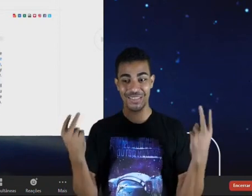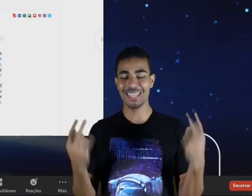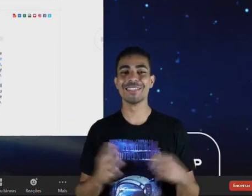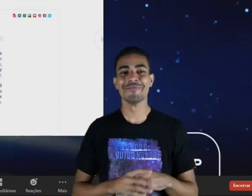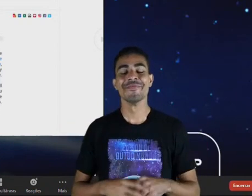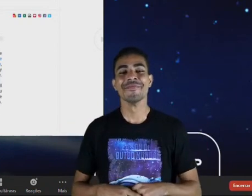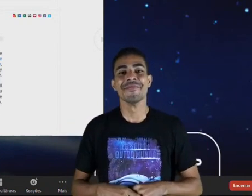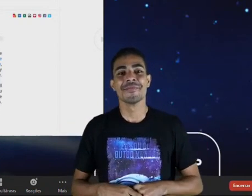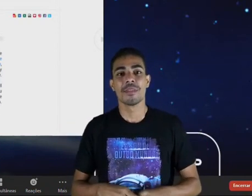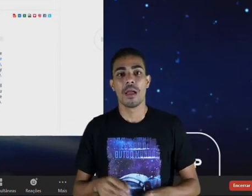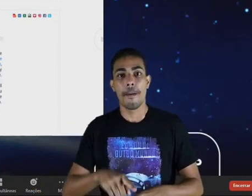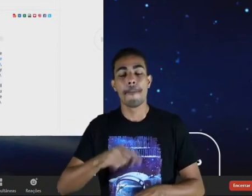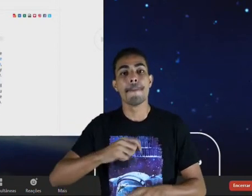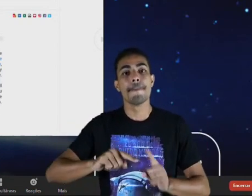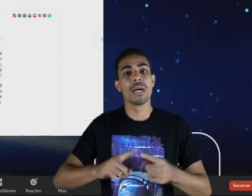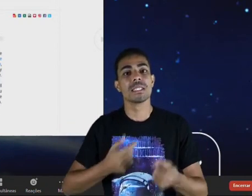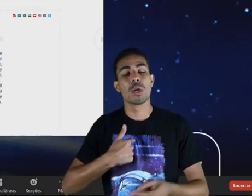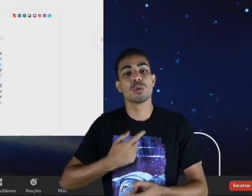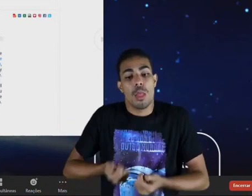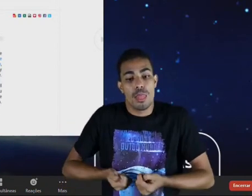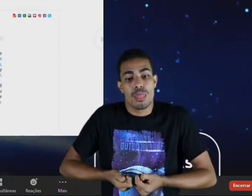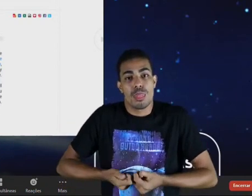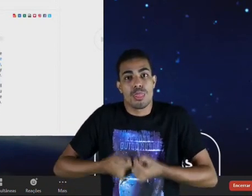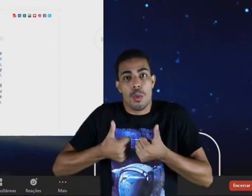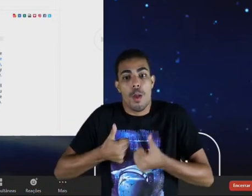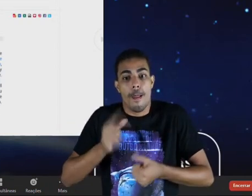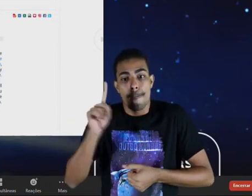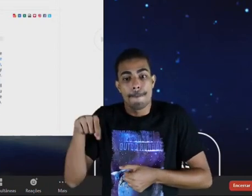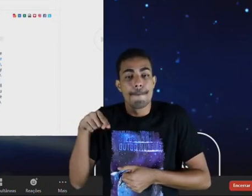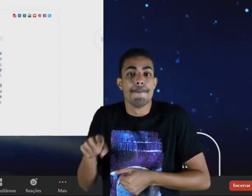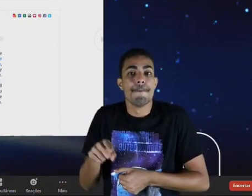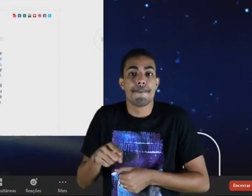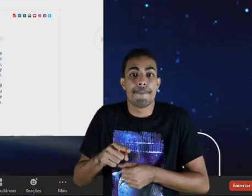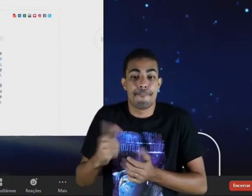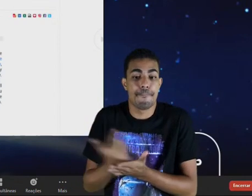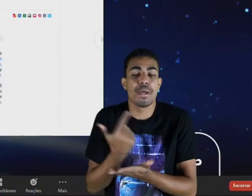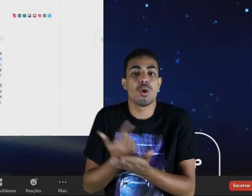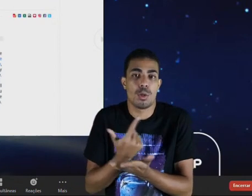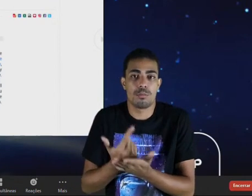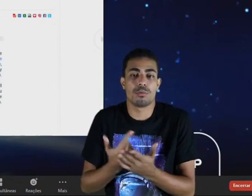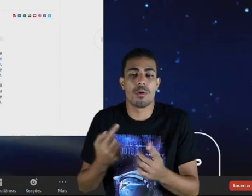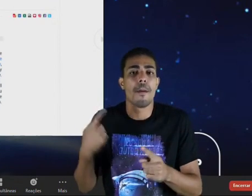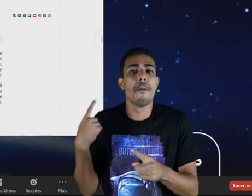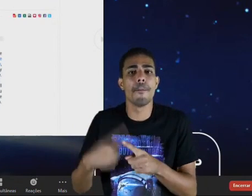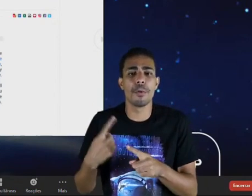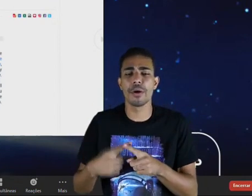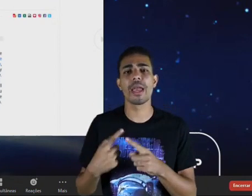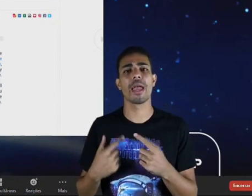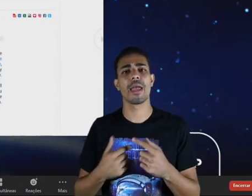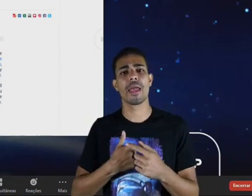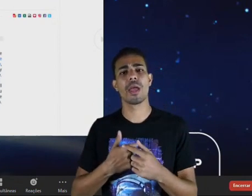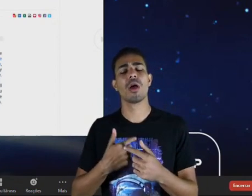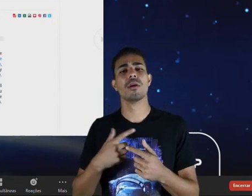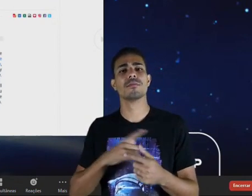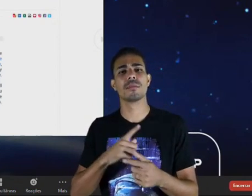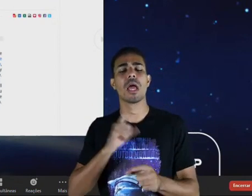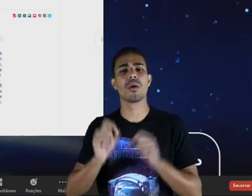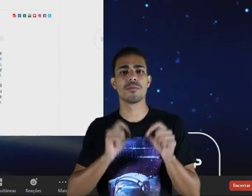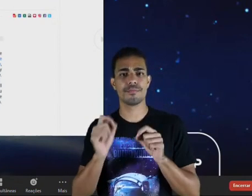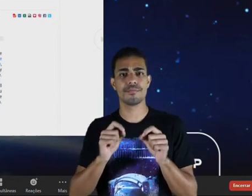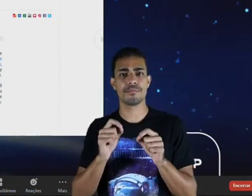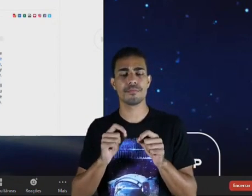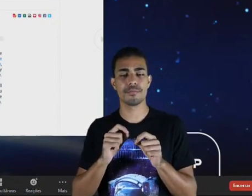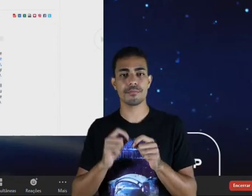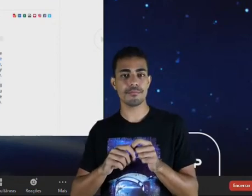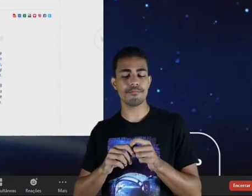de 1000 livros. Sabe por quê? Não é porque eu agora estou desistindo de estudar, não. É porque, por exemplo, eu tinha aqui o comentário